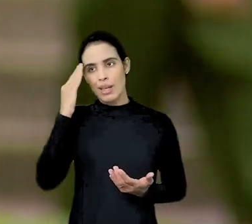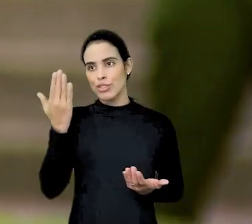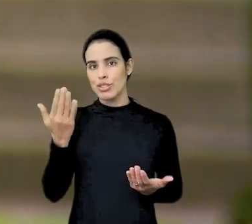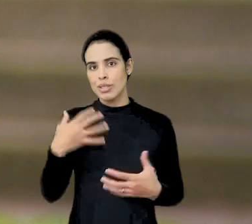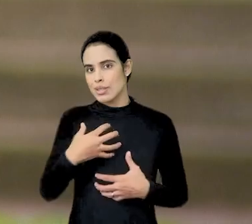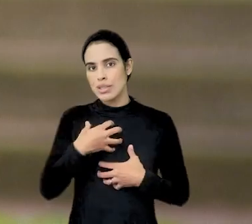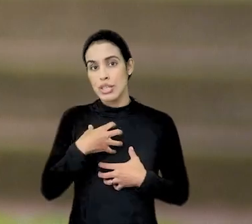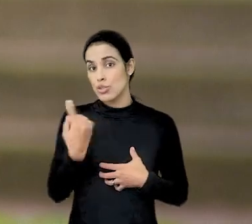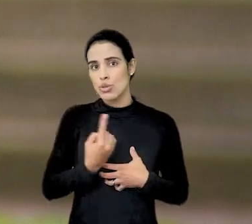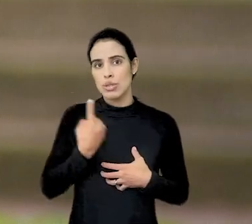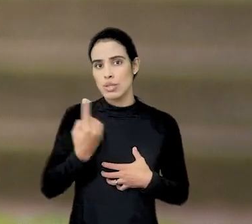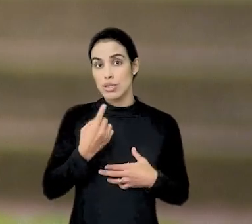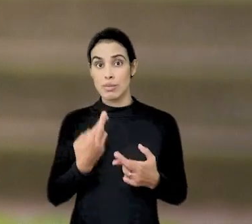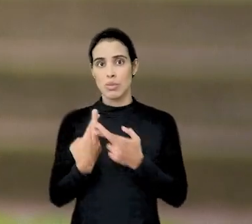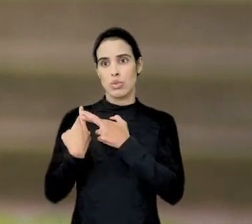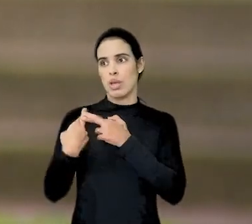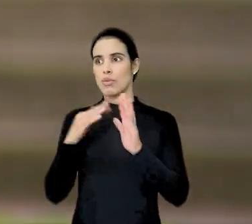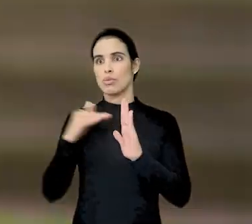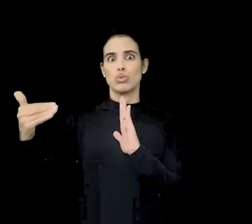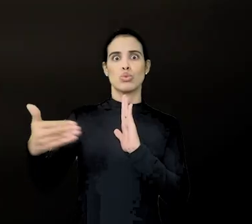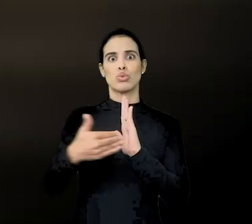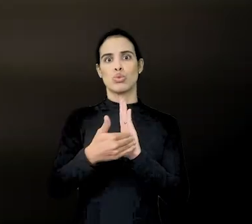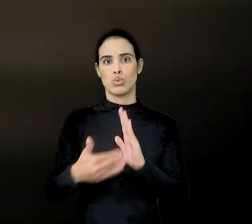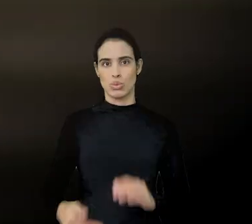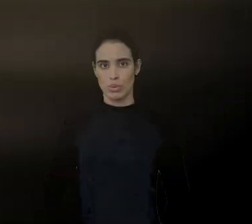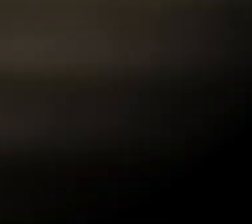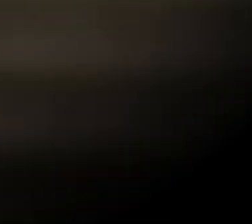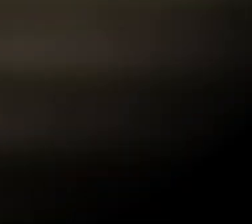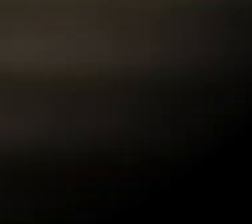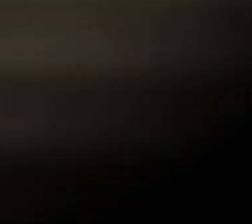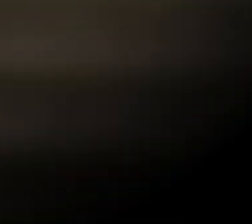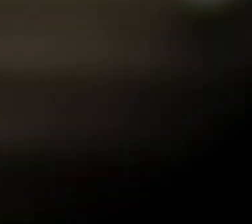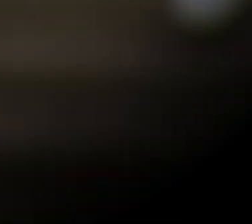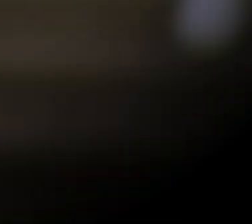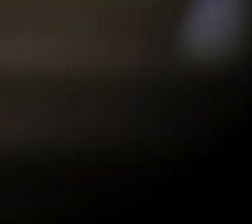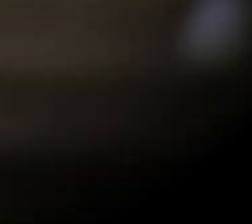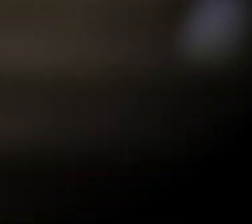mesmo solo, né? De ter que dar conta das coisas, né?